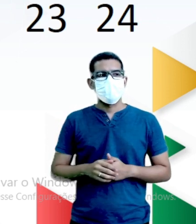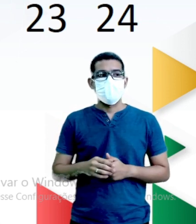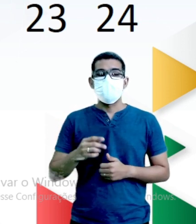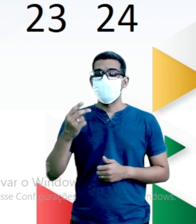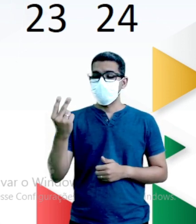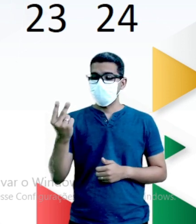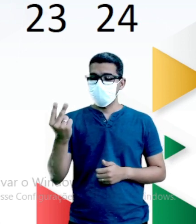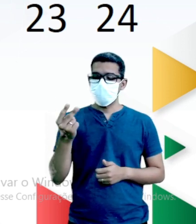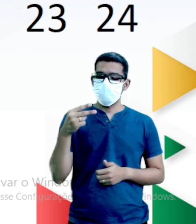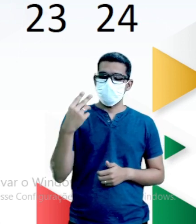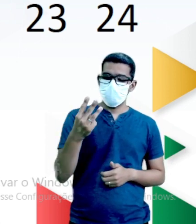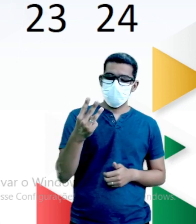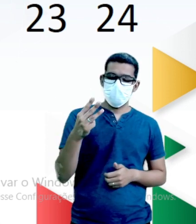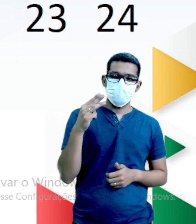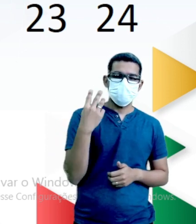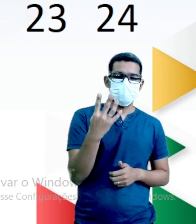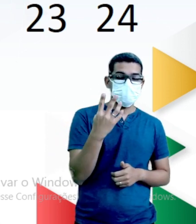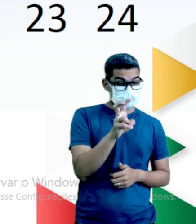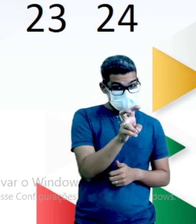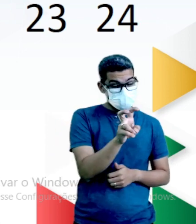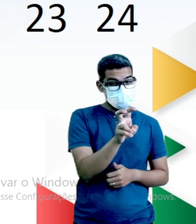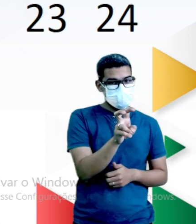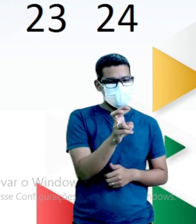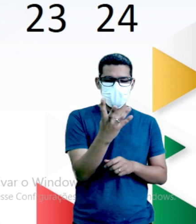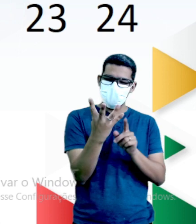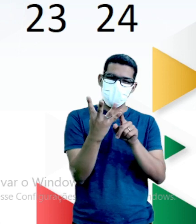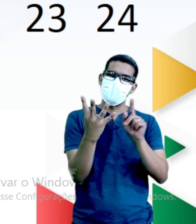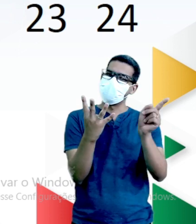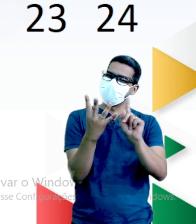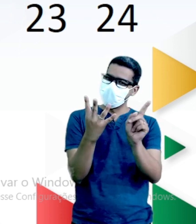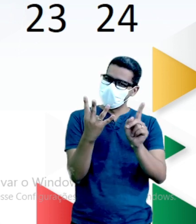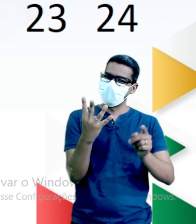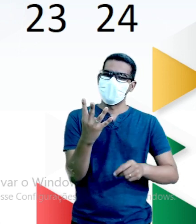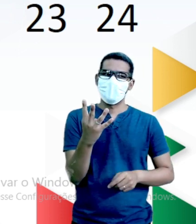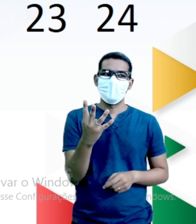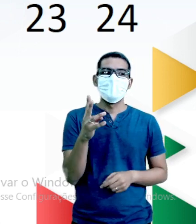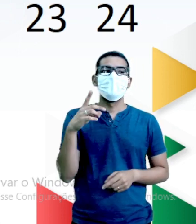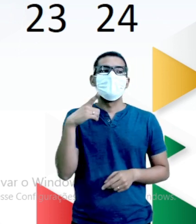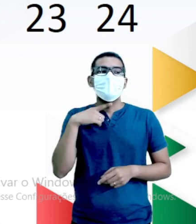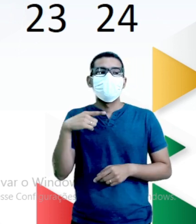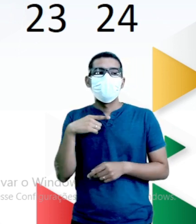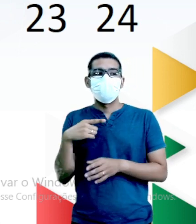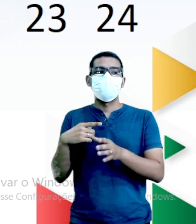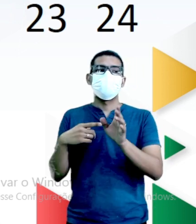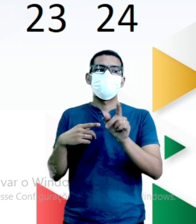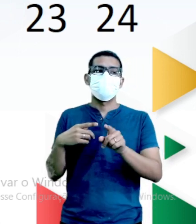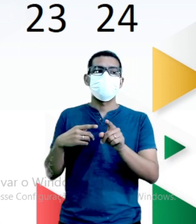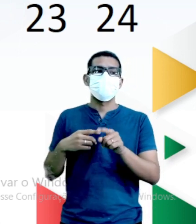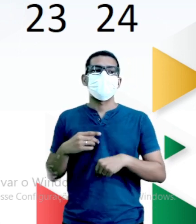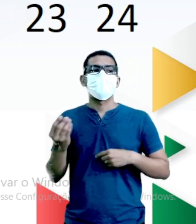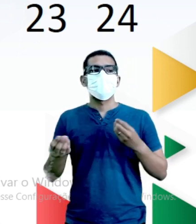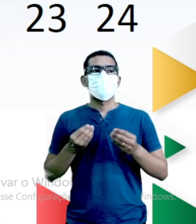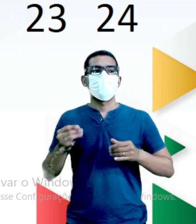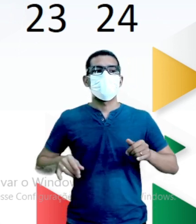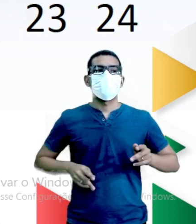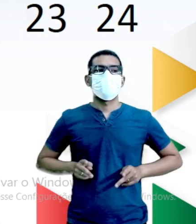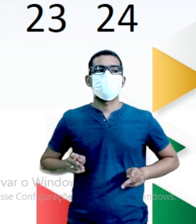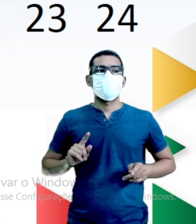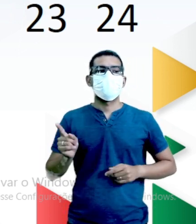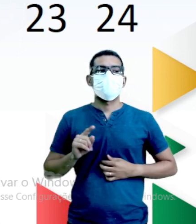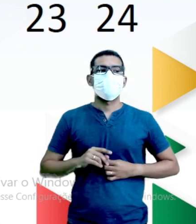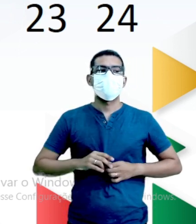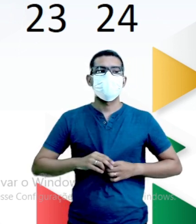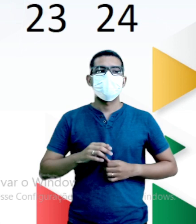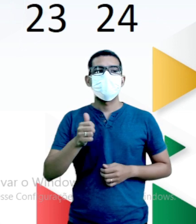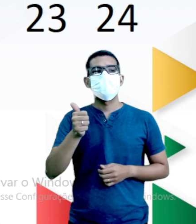5, tá bom? Vamos verificar os múltiplos de 5 que são compostos e não são primos, beleza?